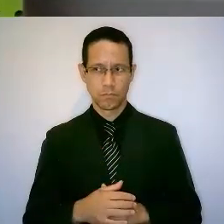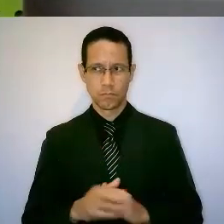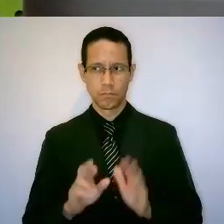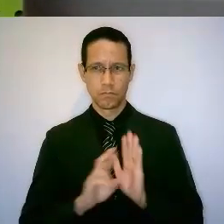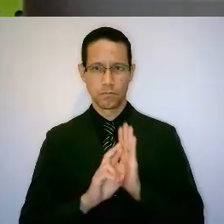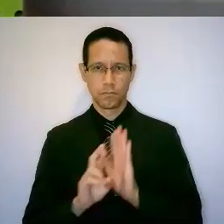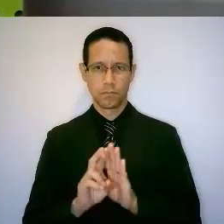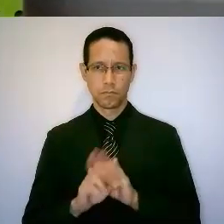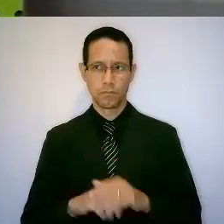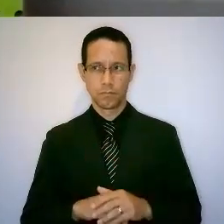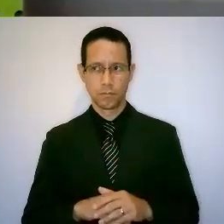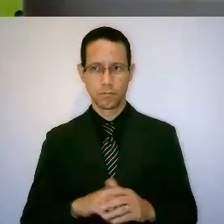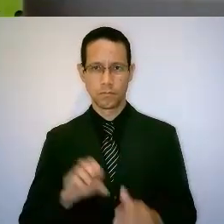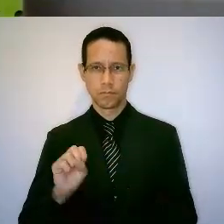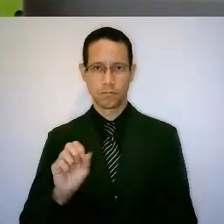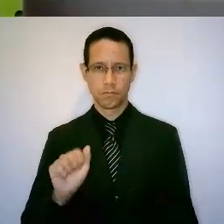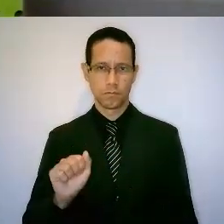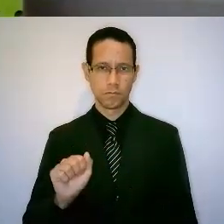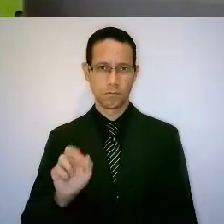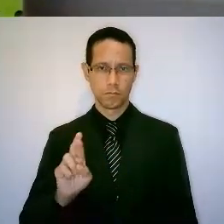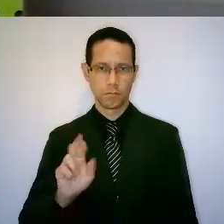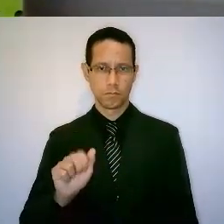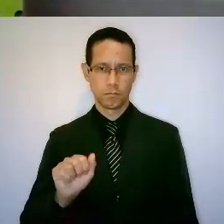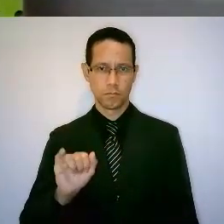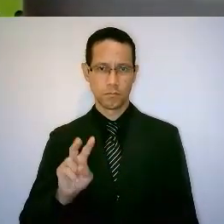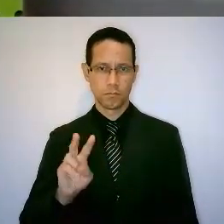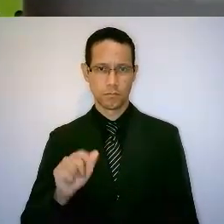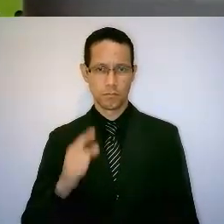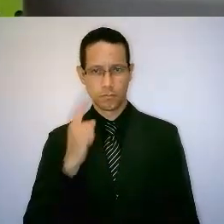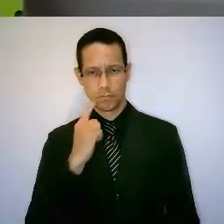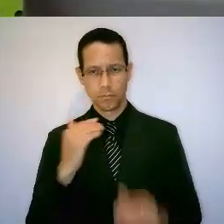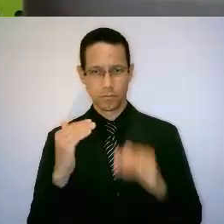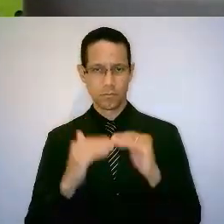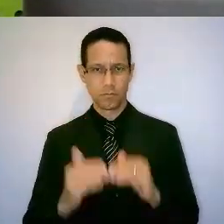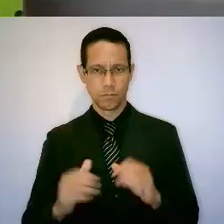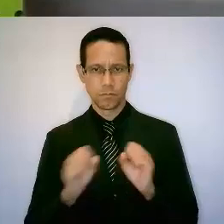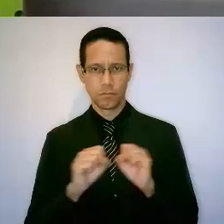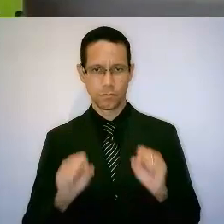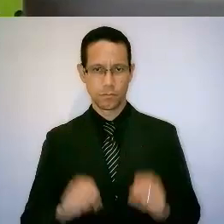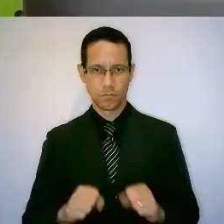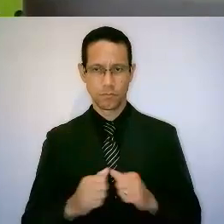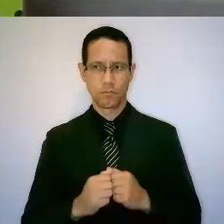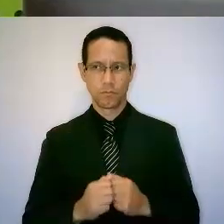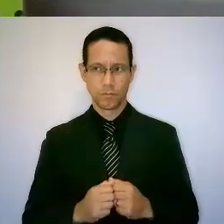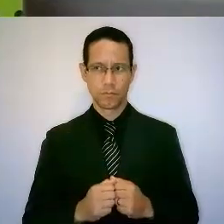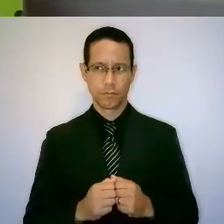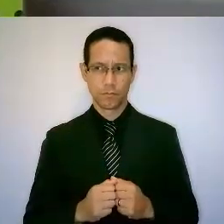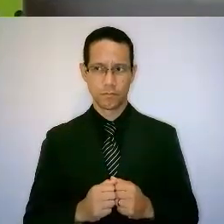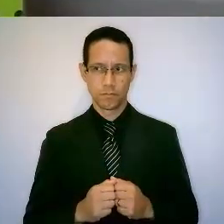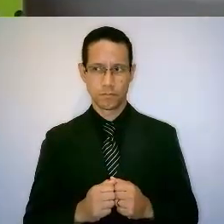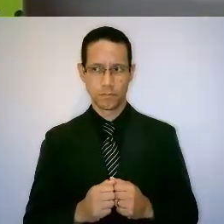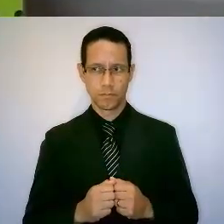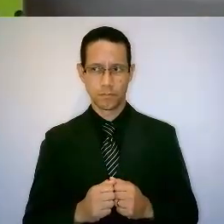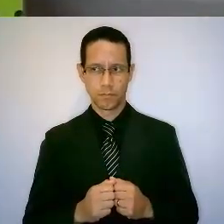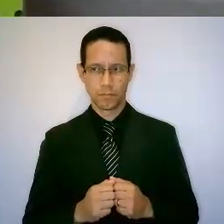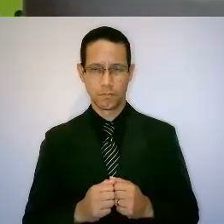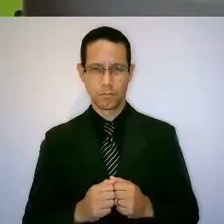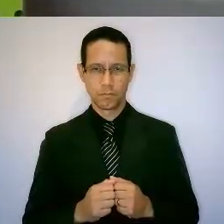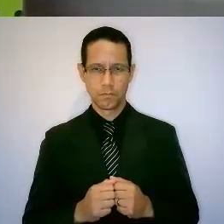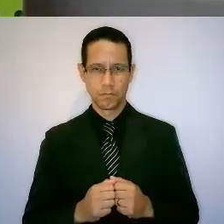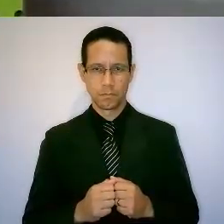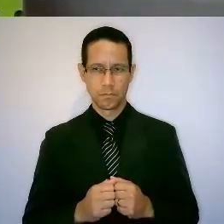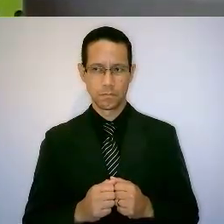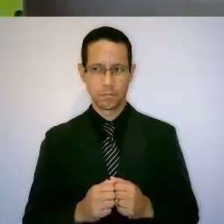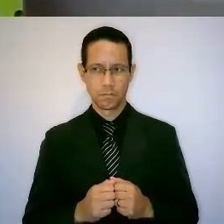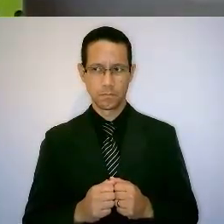mas eu já consegui meio aqui no sistema o voto uma devida venda eu vou divergente Se